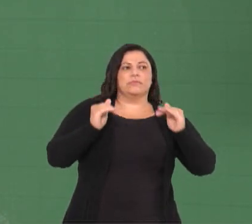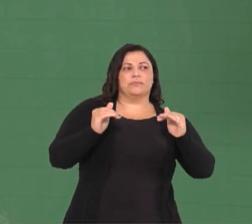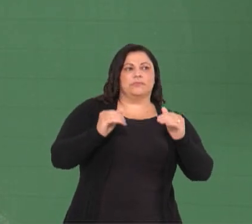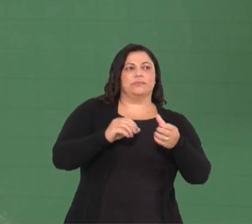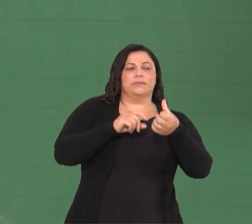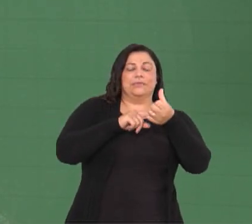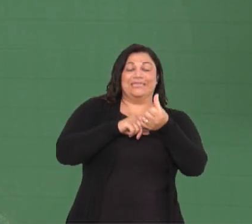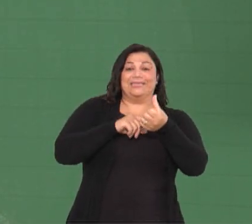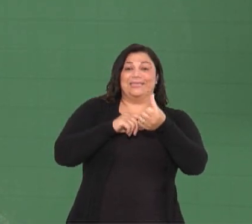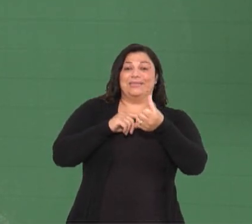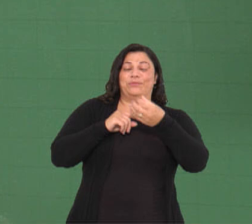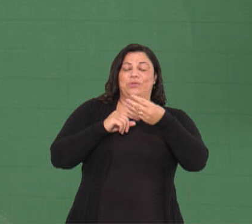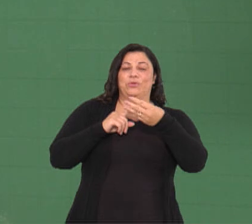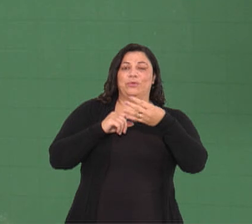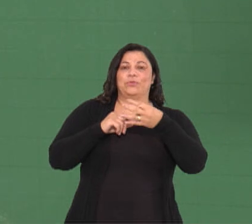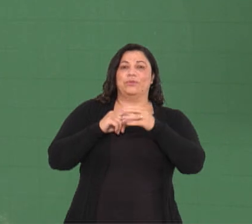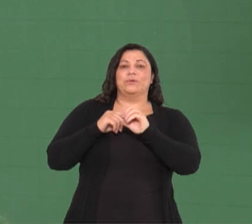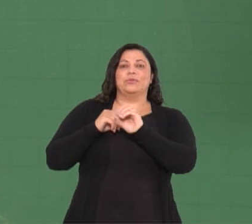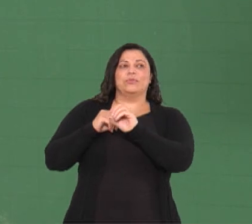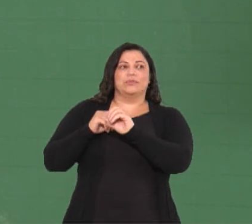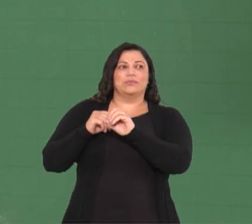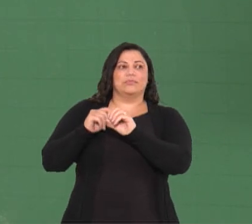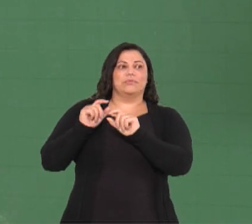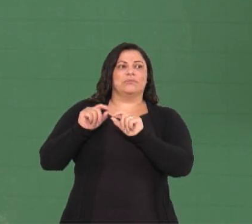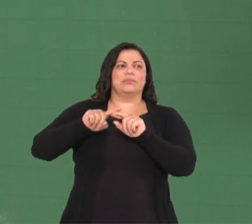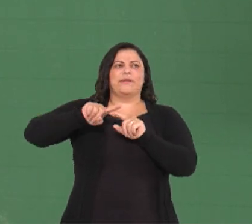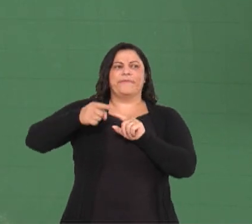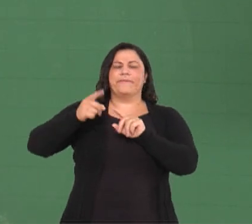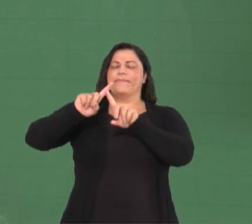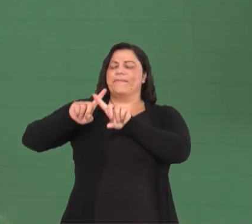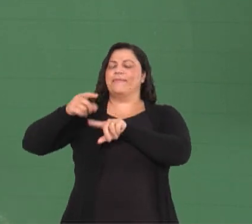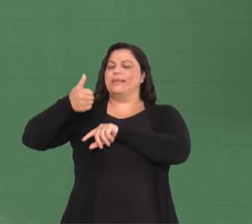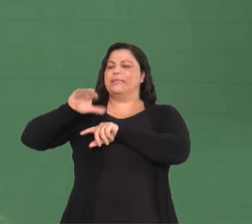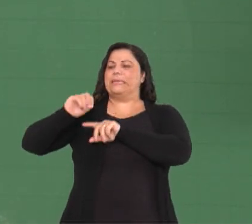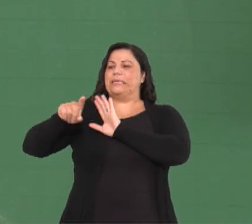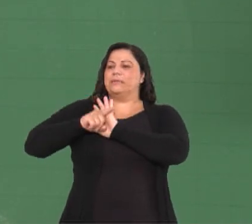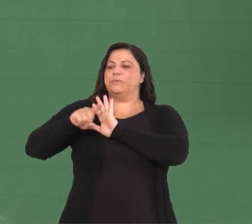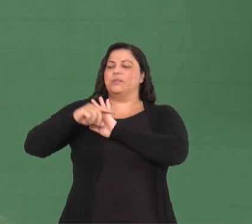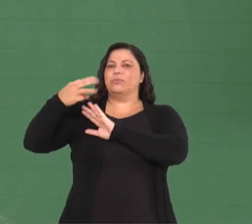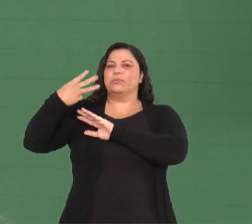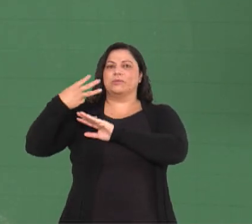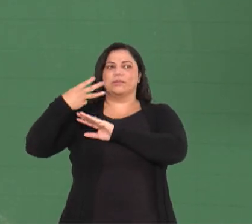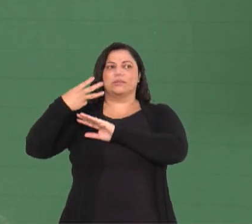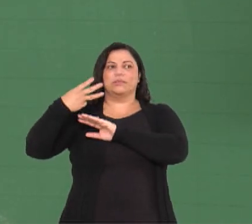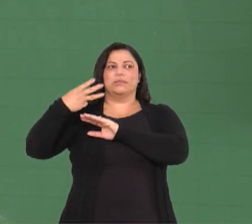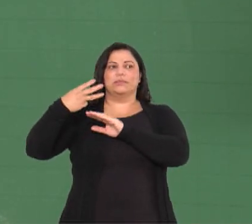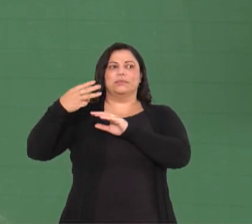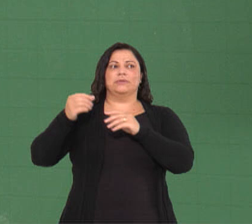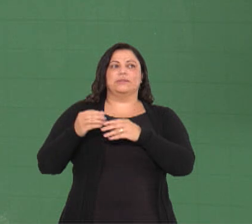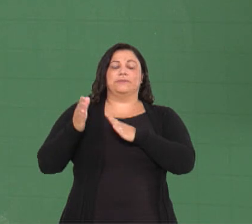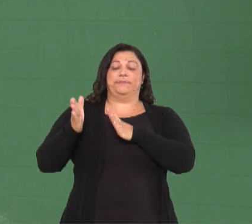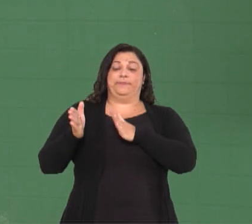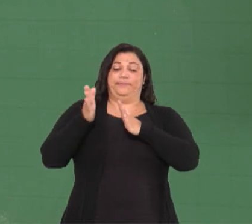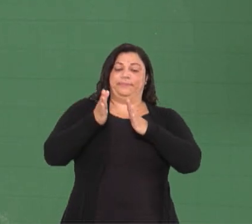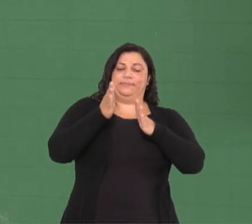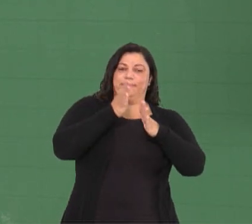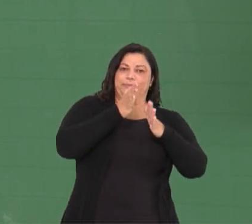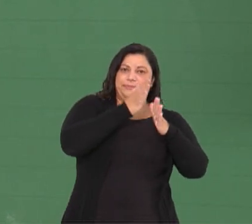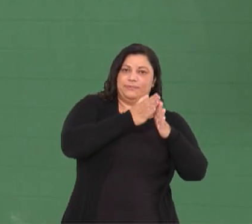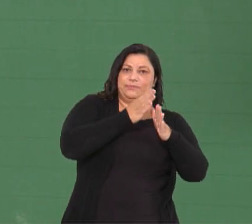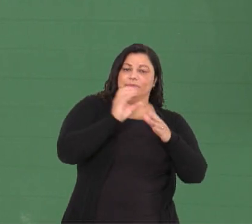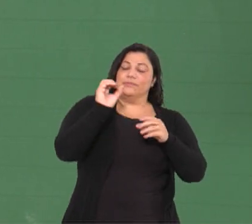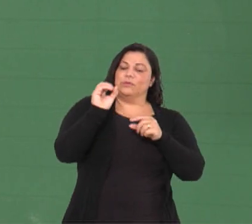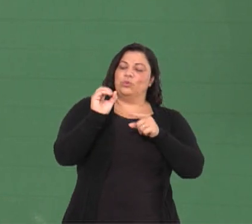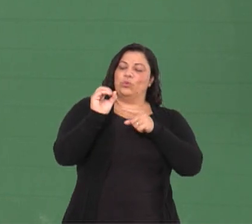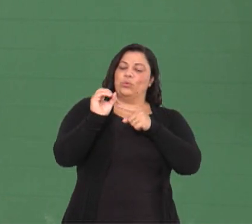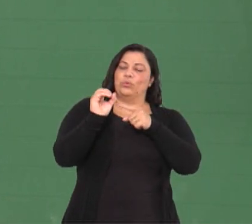frente. Agora, aplica a regra da notação científica, que é passa a vírgula 3 casas para a esquerda, 1,